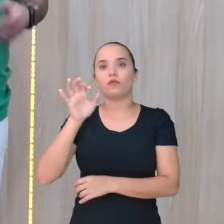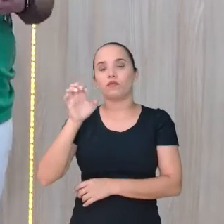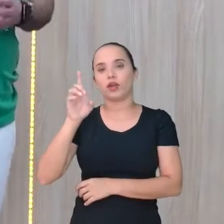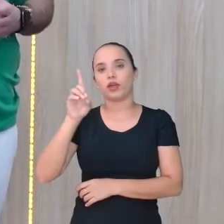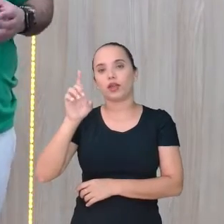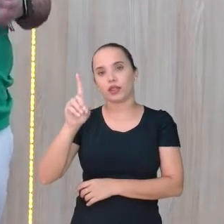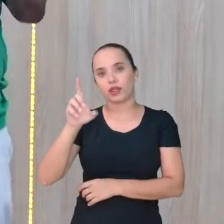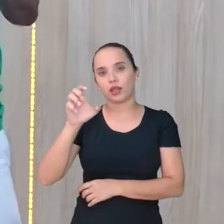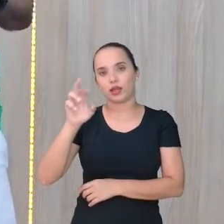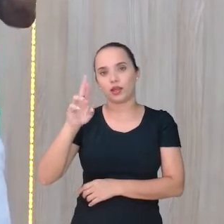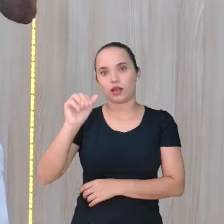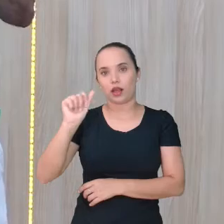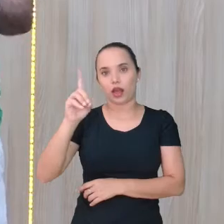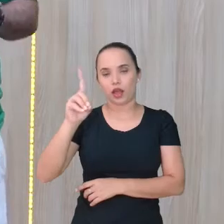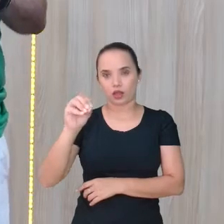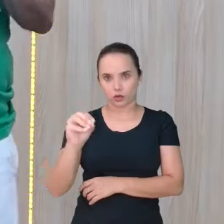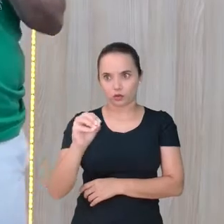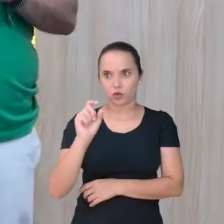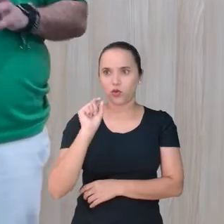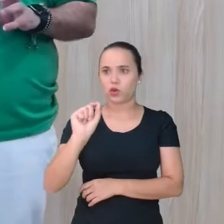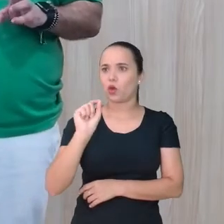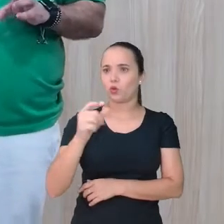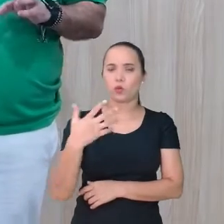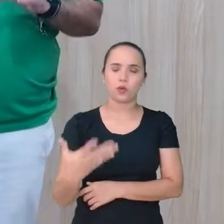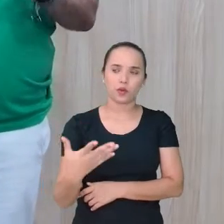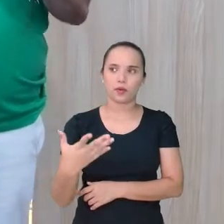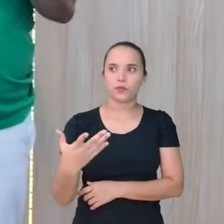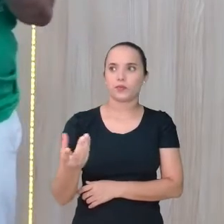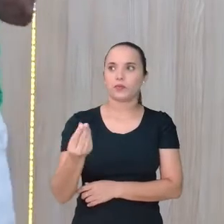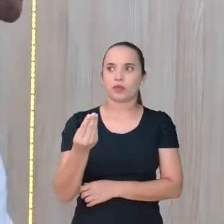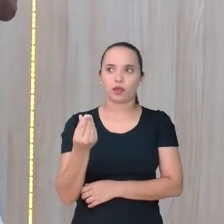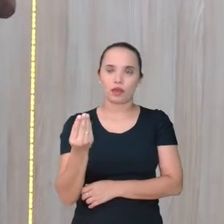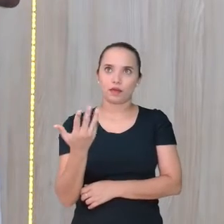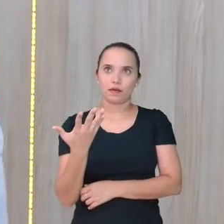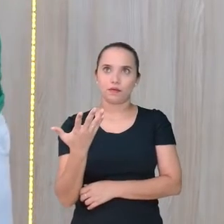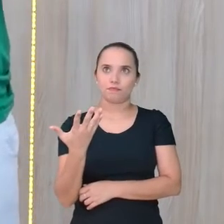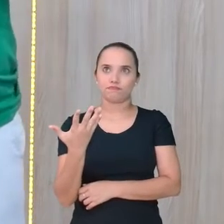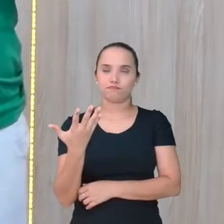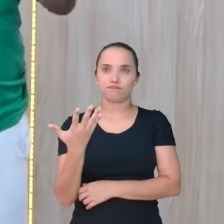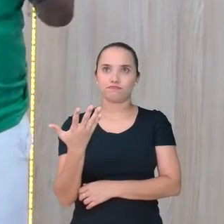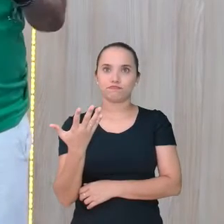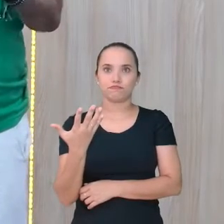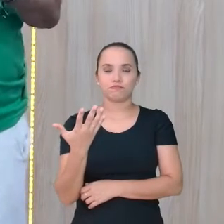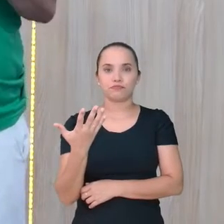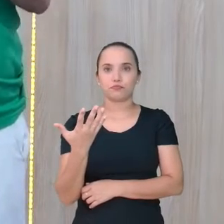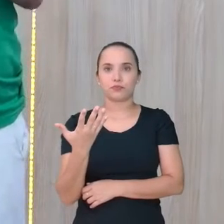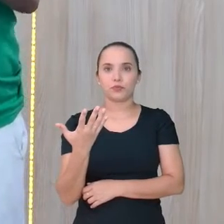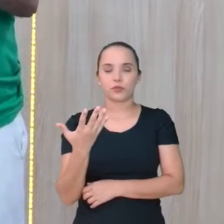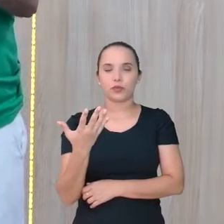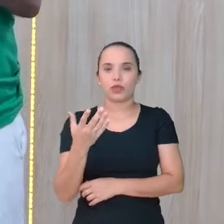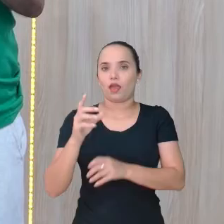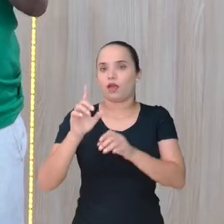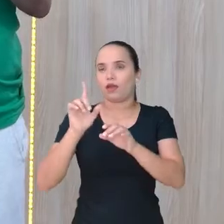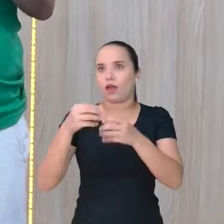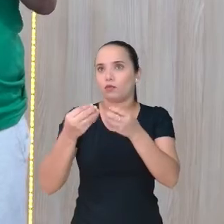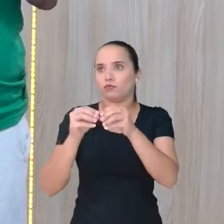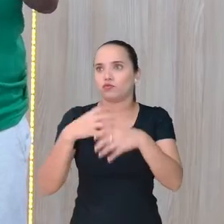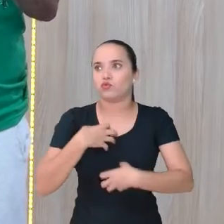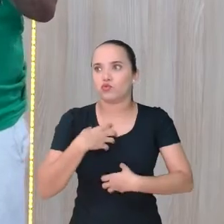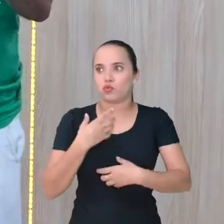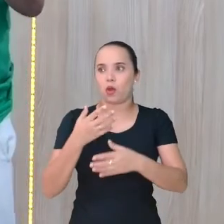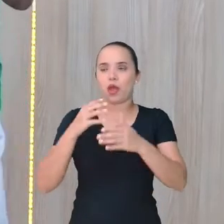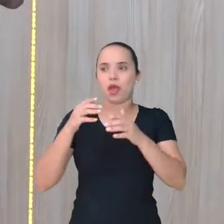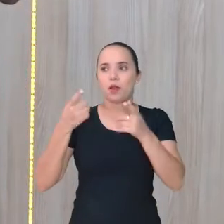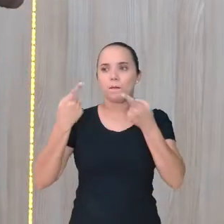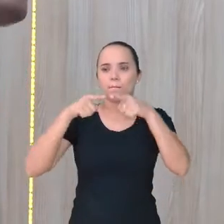era o federado? Veja, o federado era um parceiro, certo? É a forma mais simples da gente entender, um